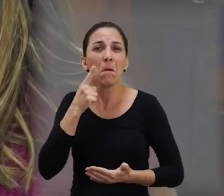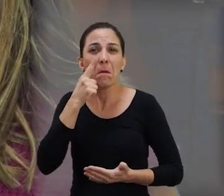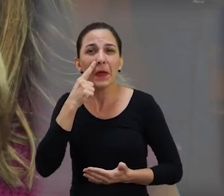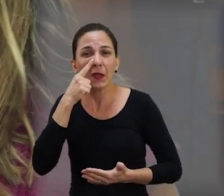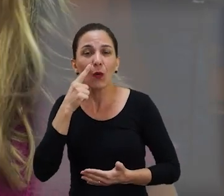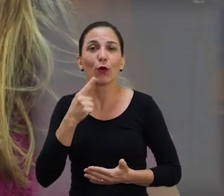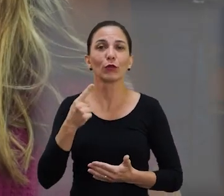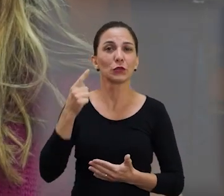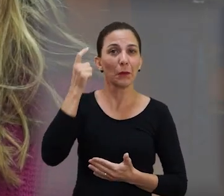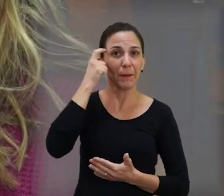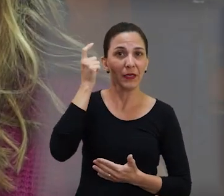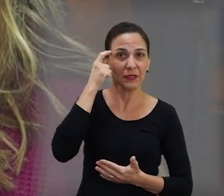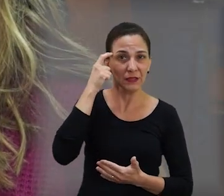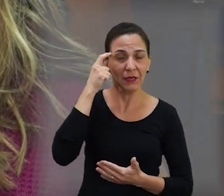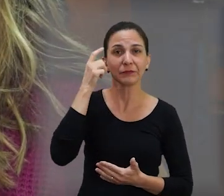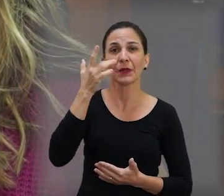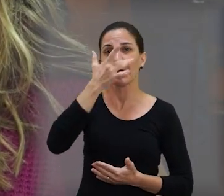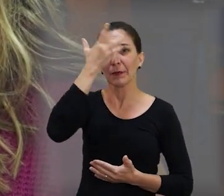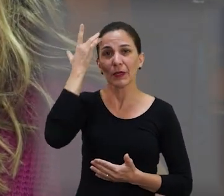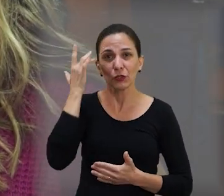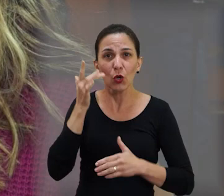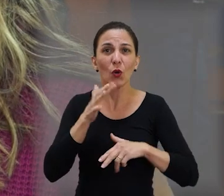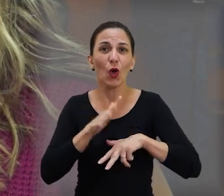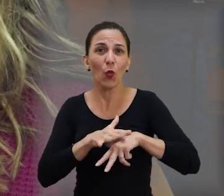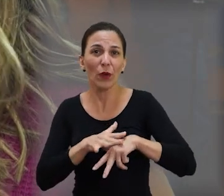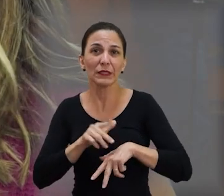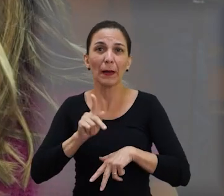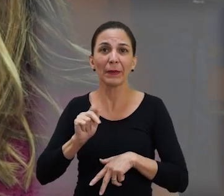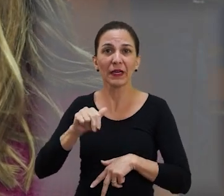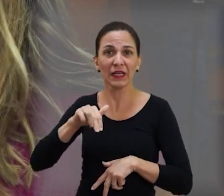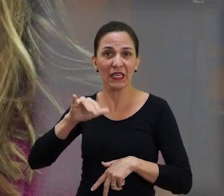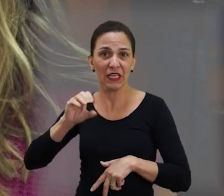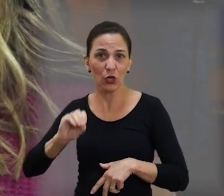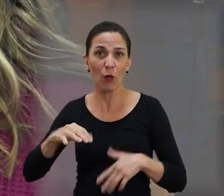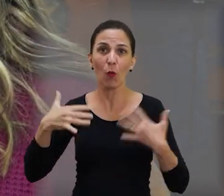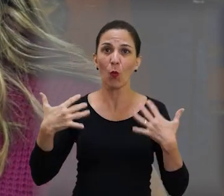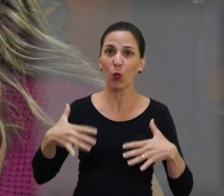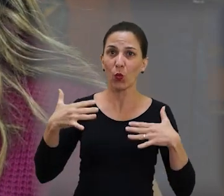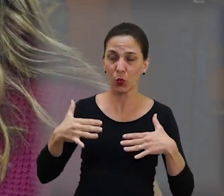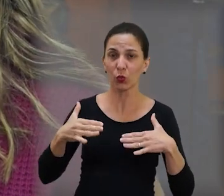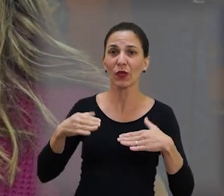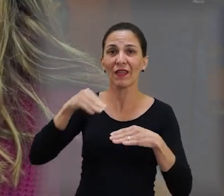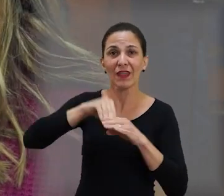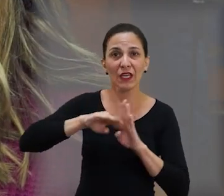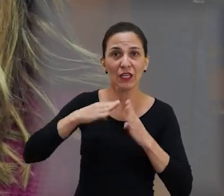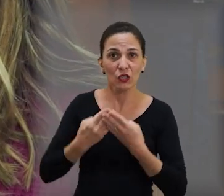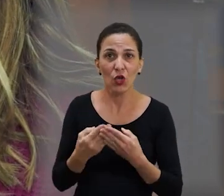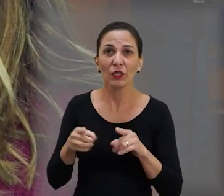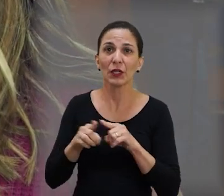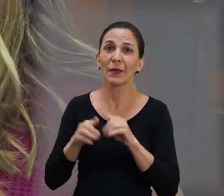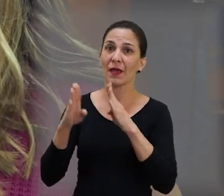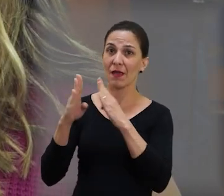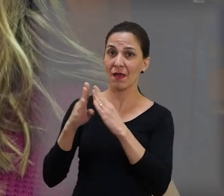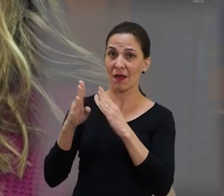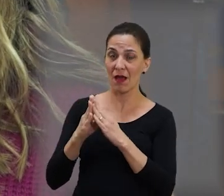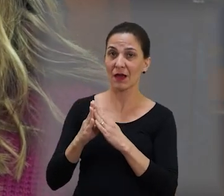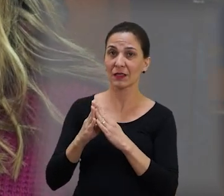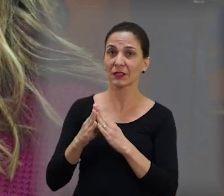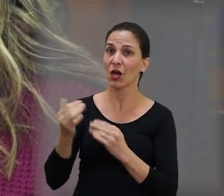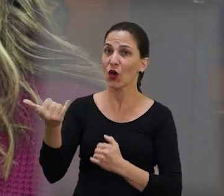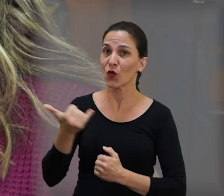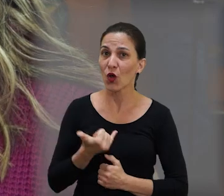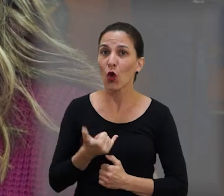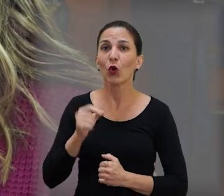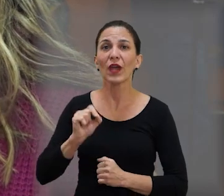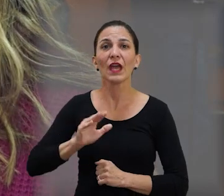mais perigosos alguns estão desenvolvendo síndrome do pânico tanto dentro da escola como em casa então nós